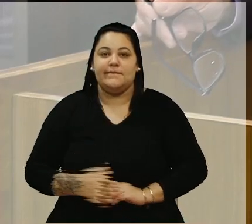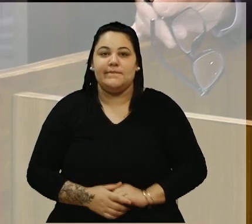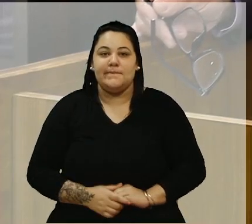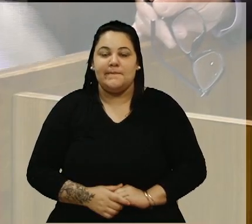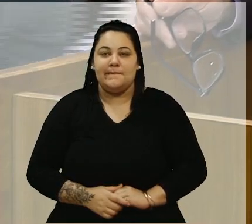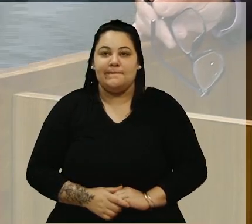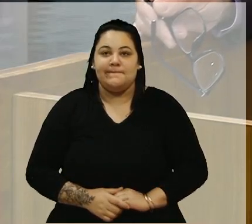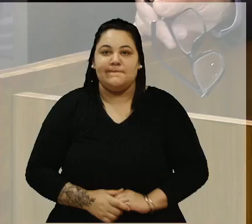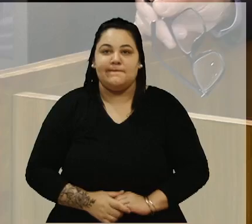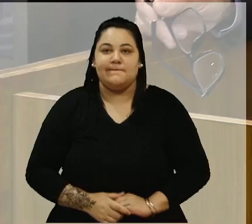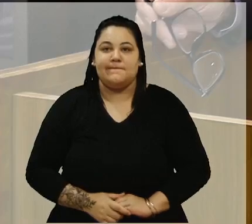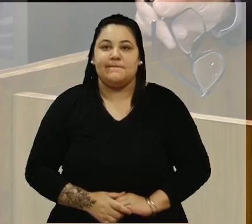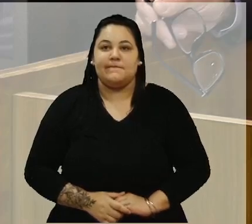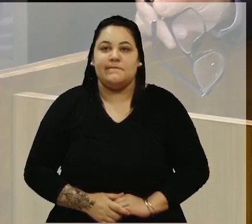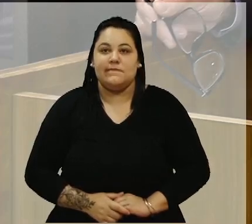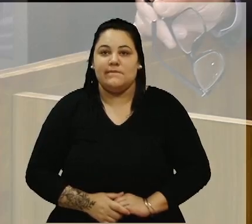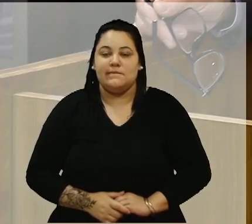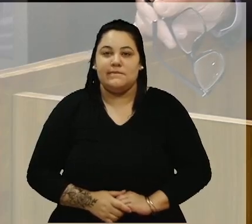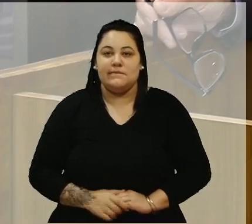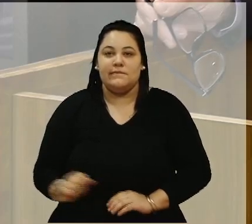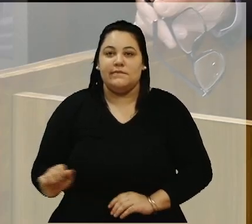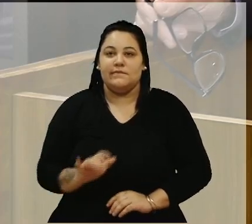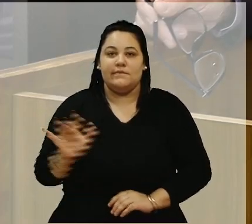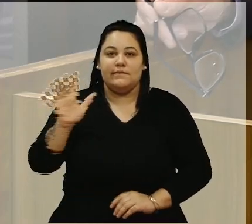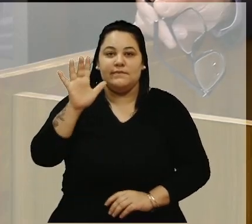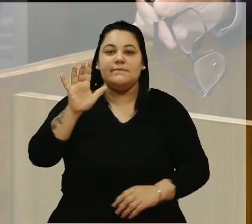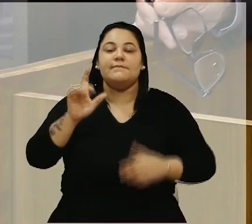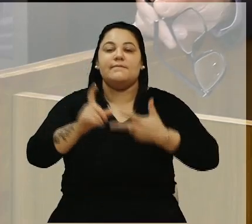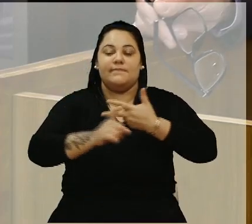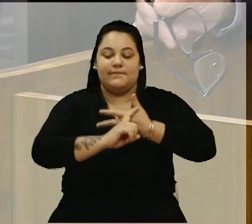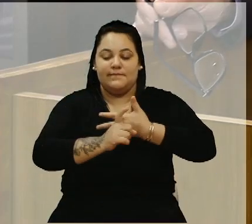e valorizar o executivo que esteve